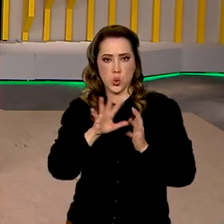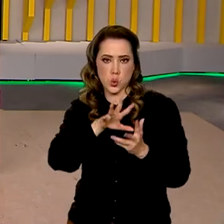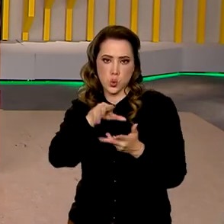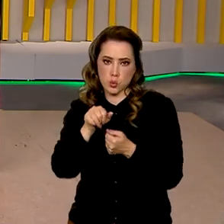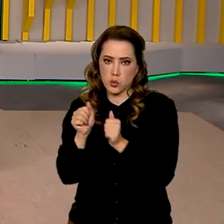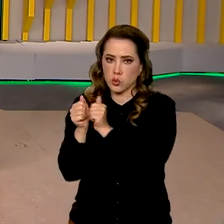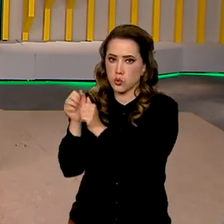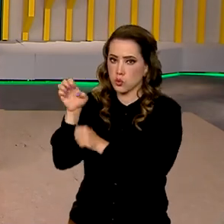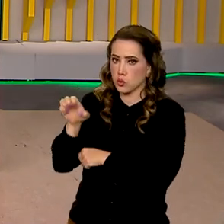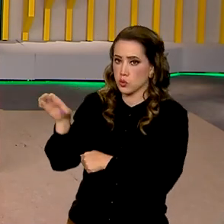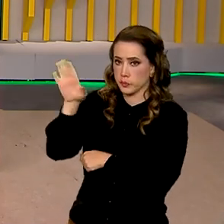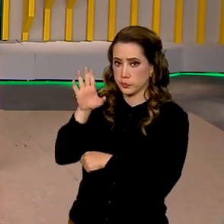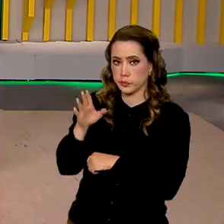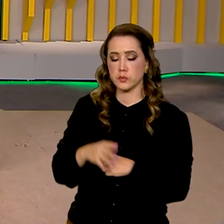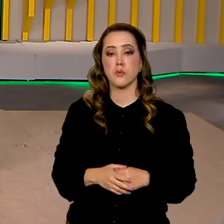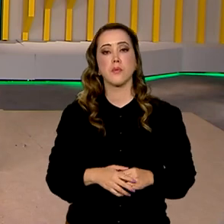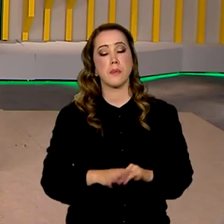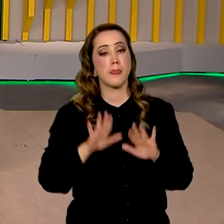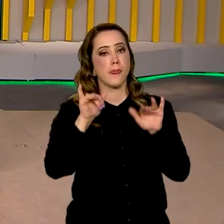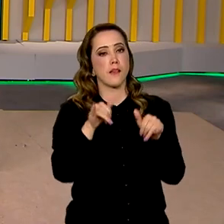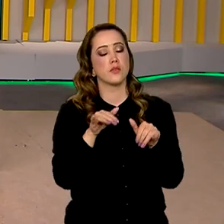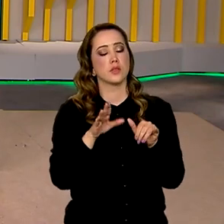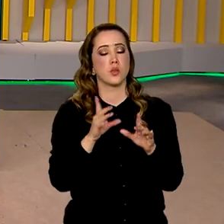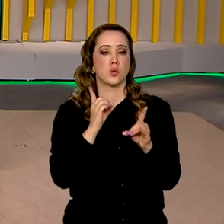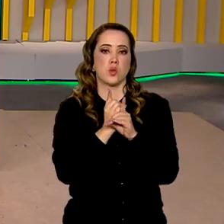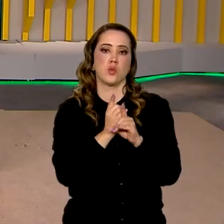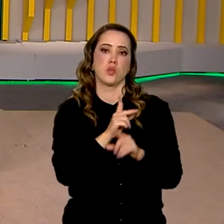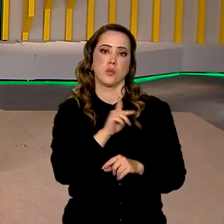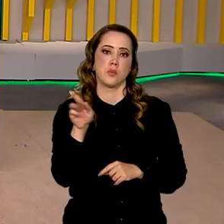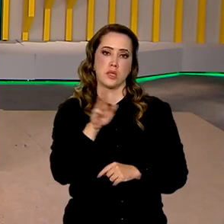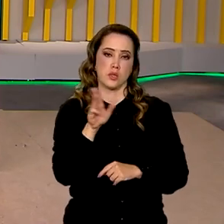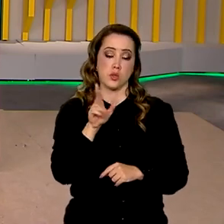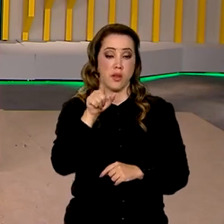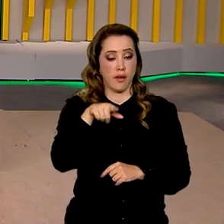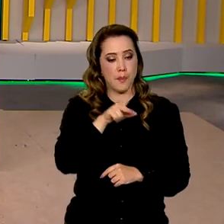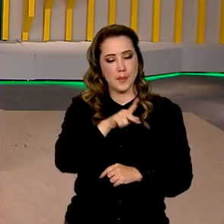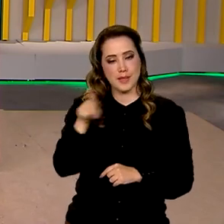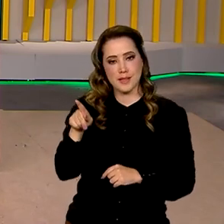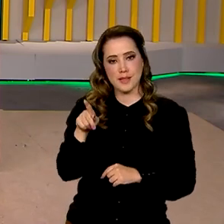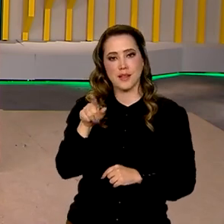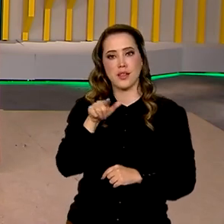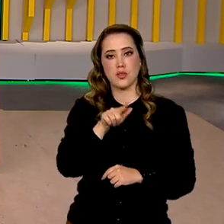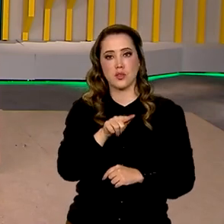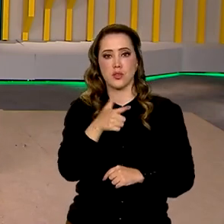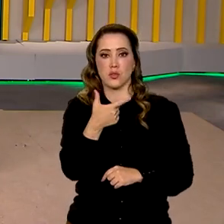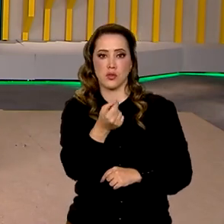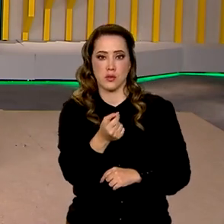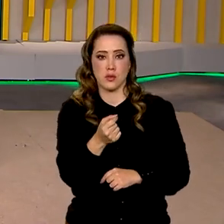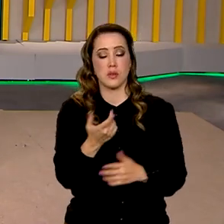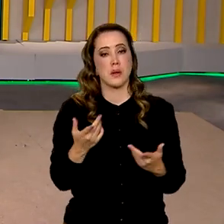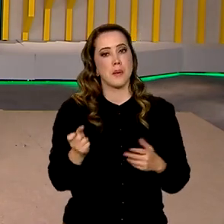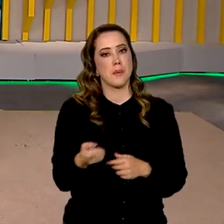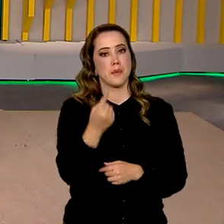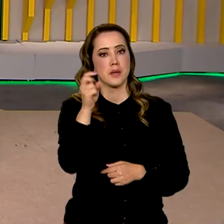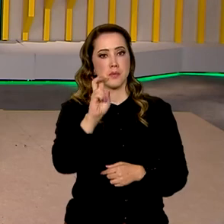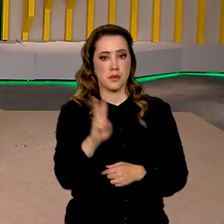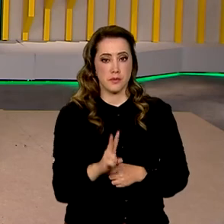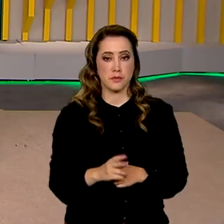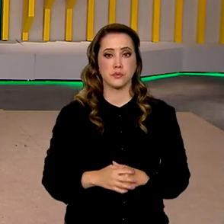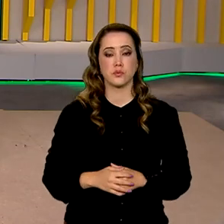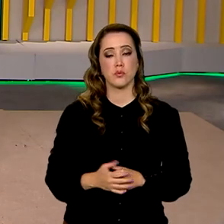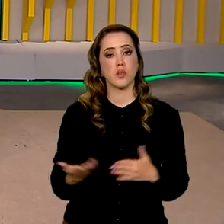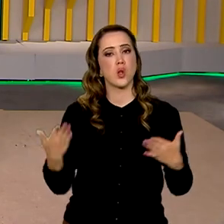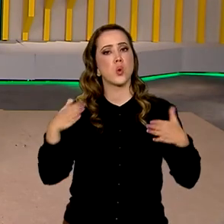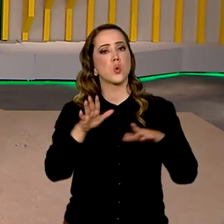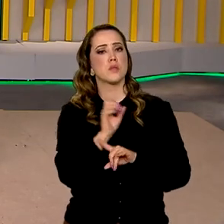Ao final do encontro, o presidente Lula recebeu simbolicamente a presidência do G20. Presidência inédita, inclusive, né, Roberto?